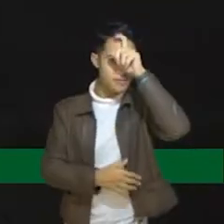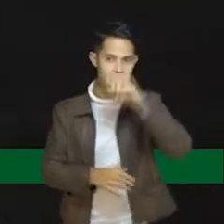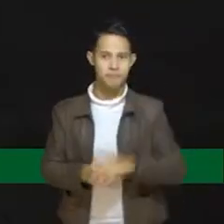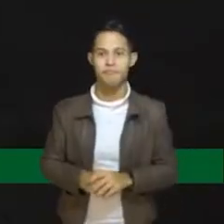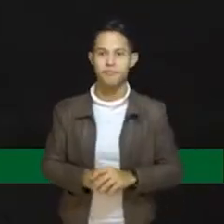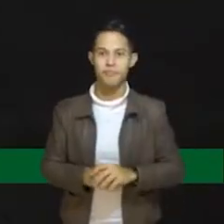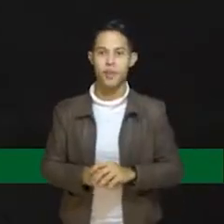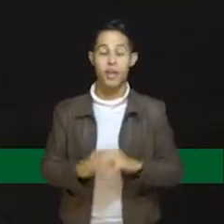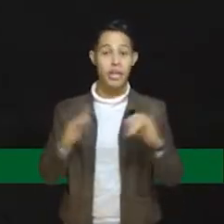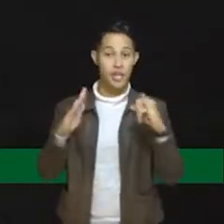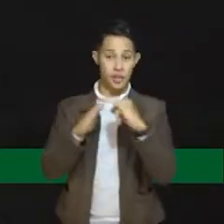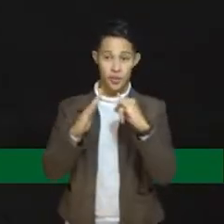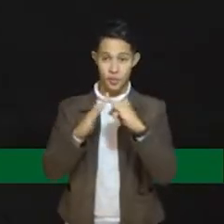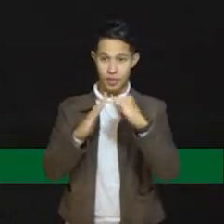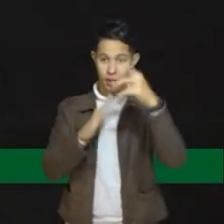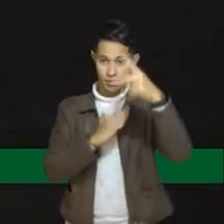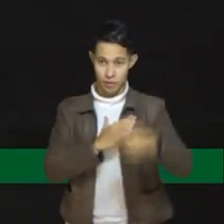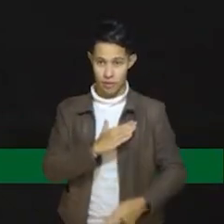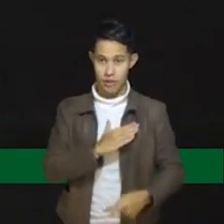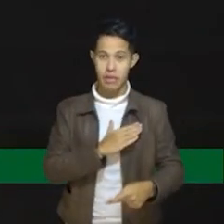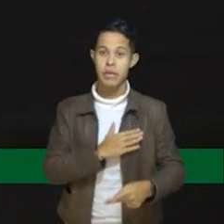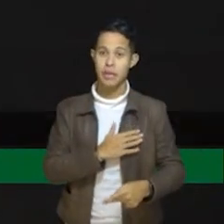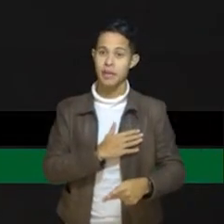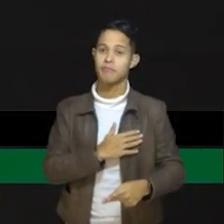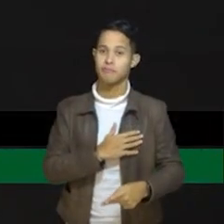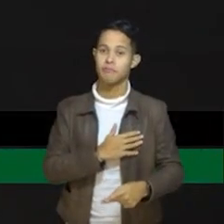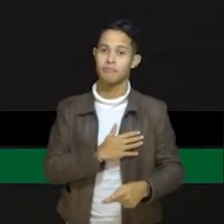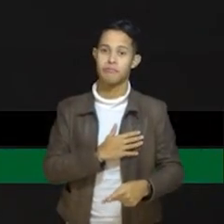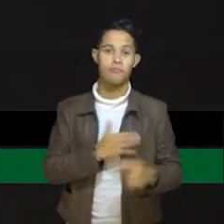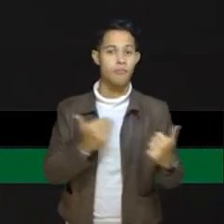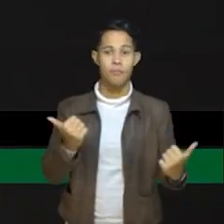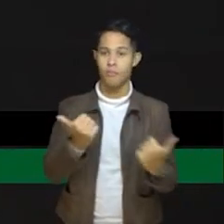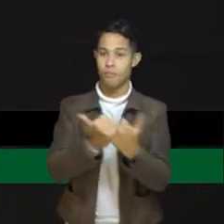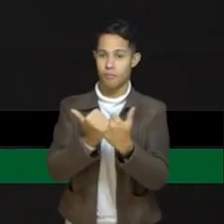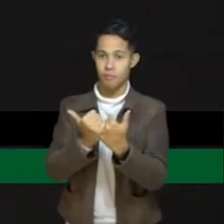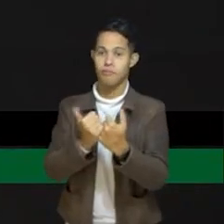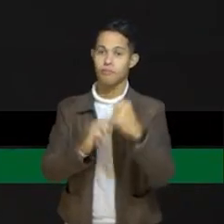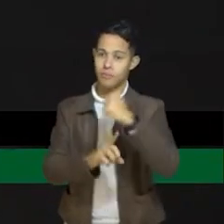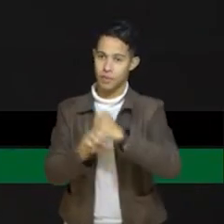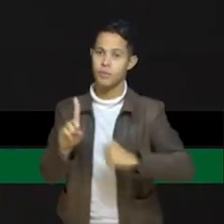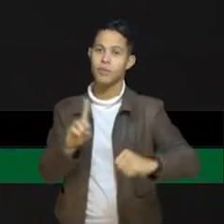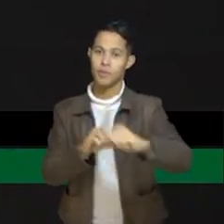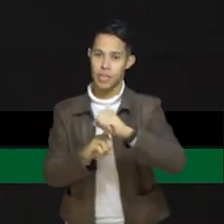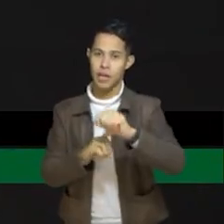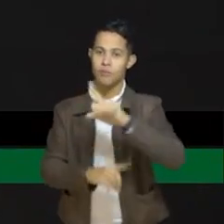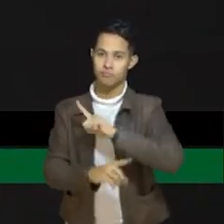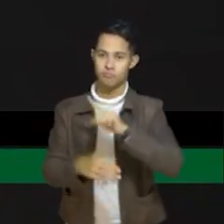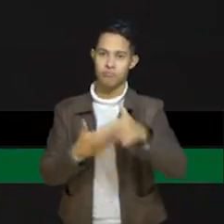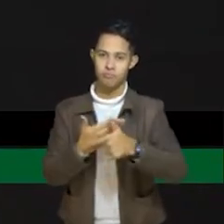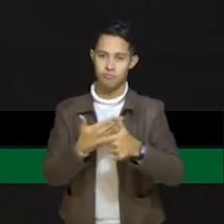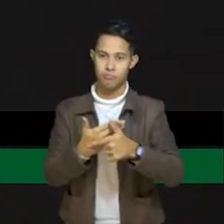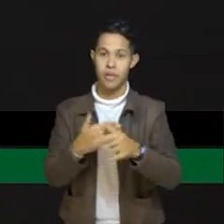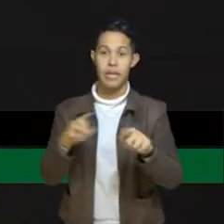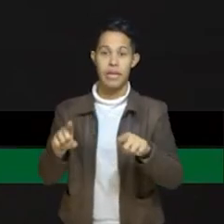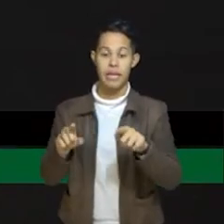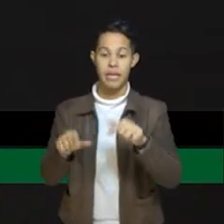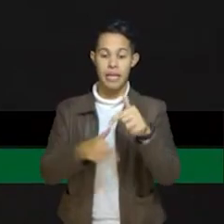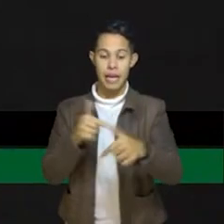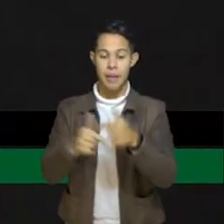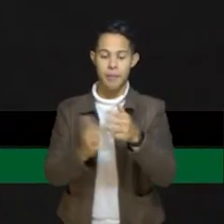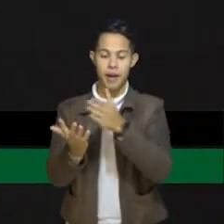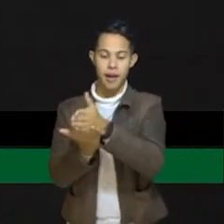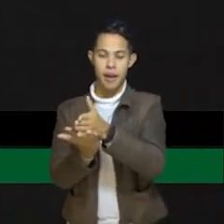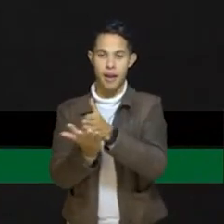uma entidade filantrópica, beneficente, de assistência social e atua em três principais áreas,